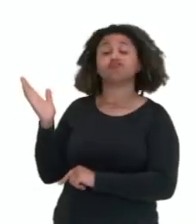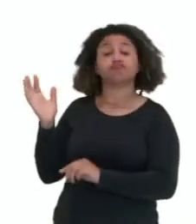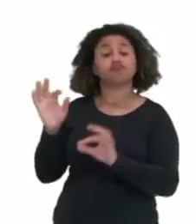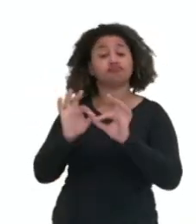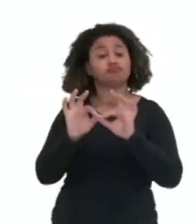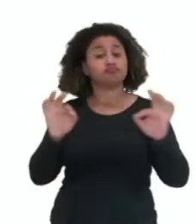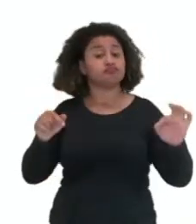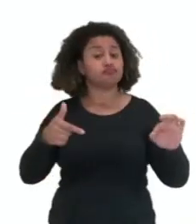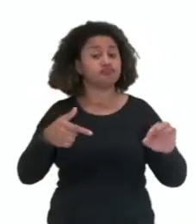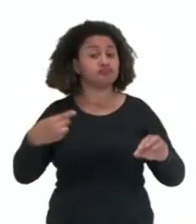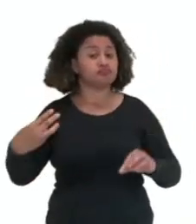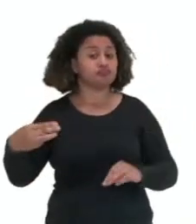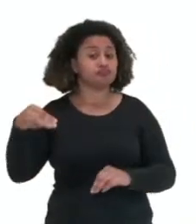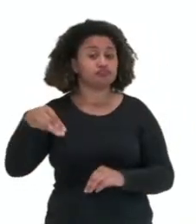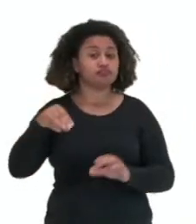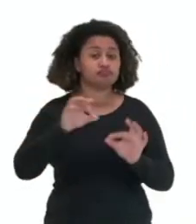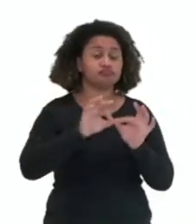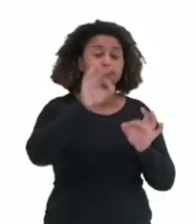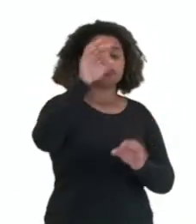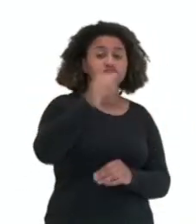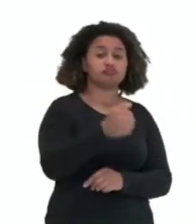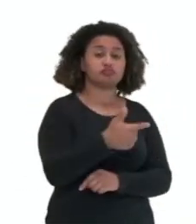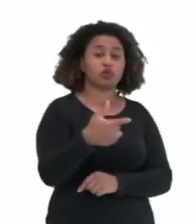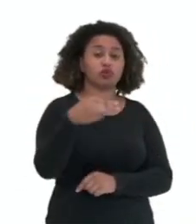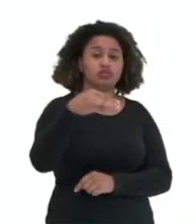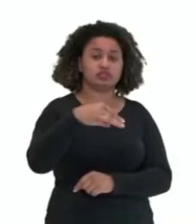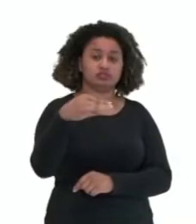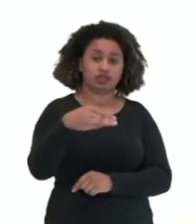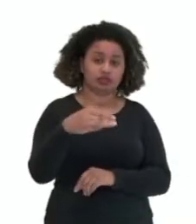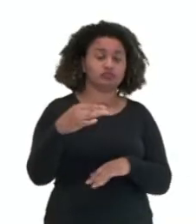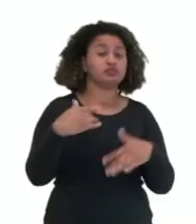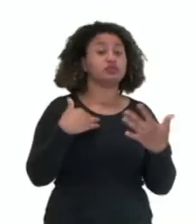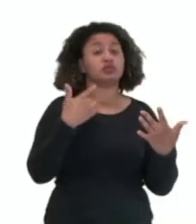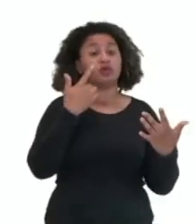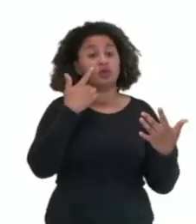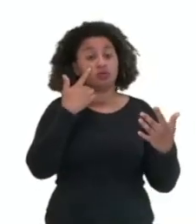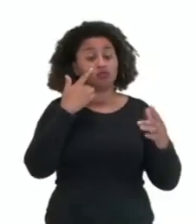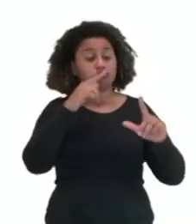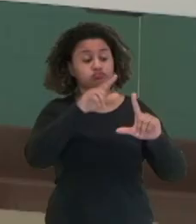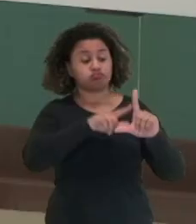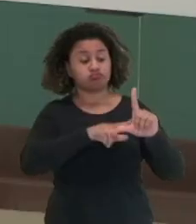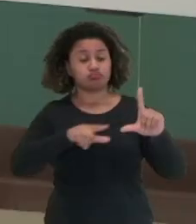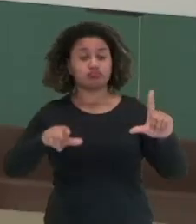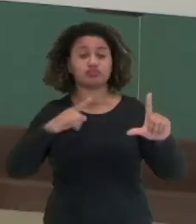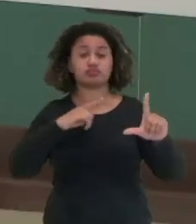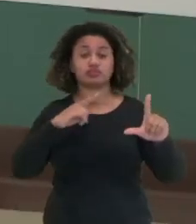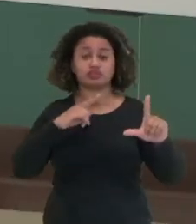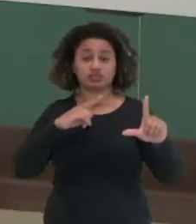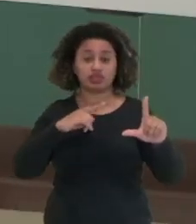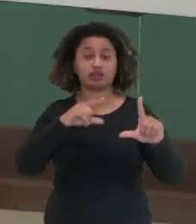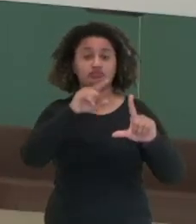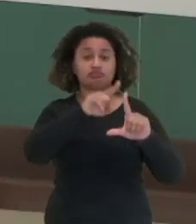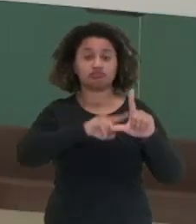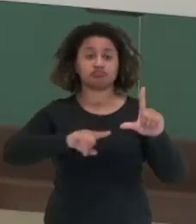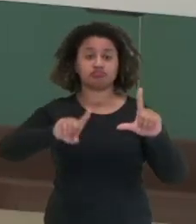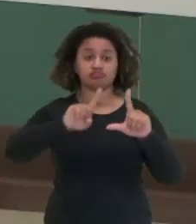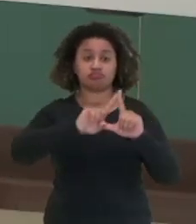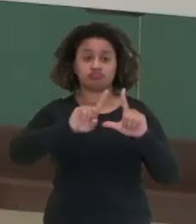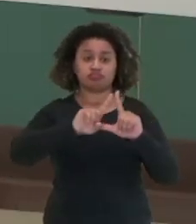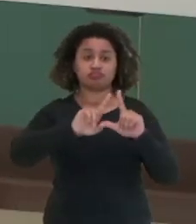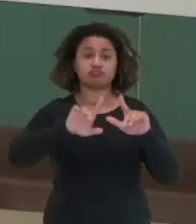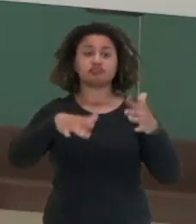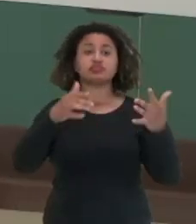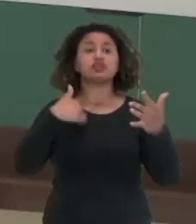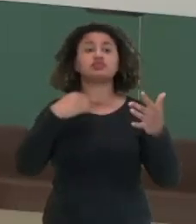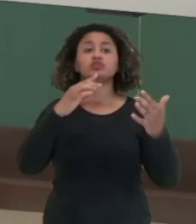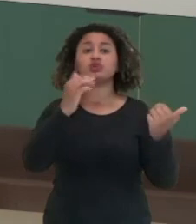23 metros e a altura vale 12 metros, ok? Olha só, nós temos aqui um triângulo retângulo. Então